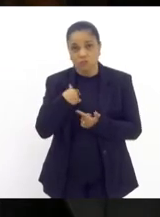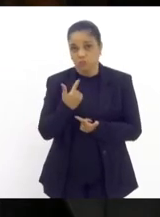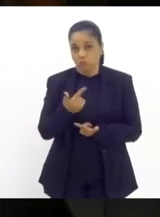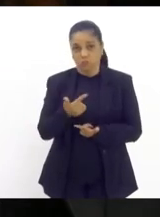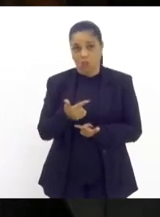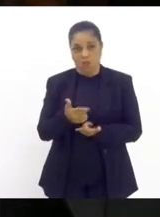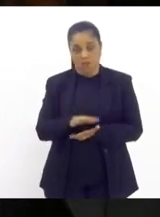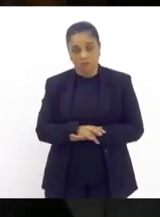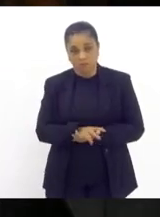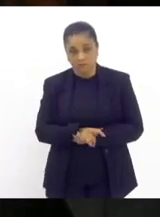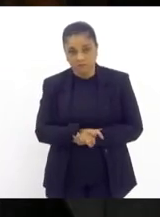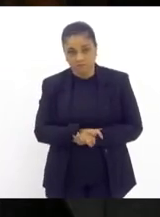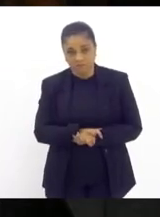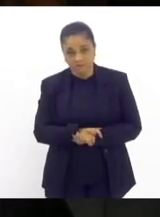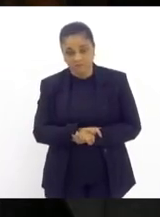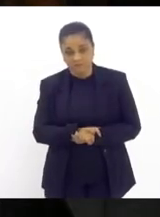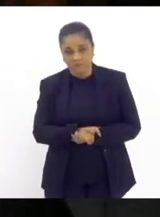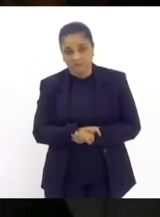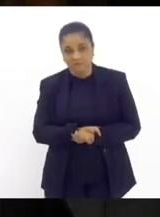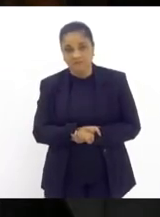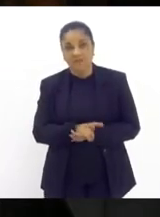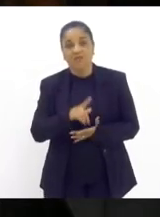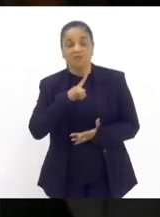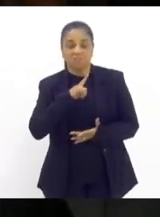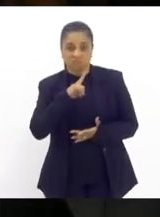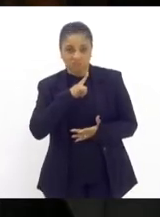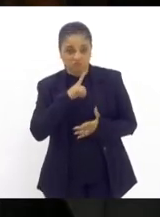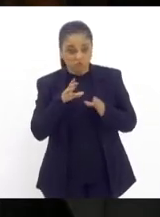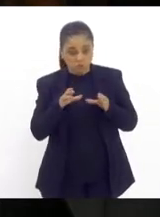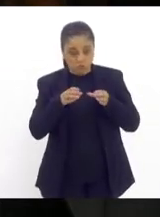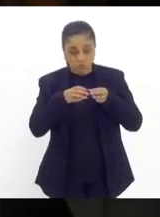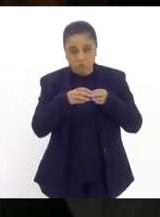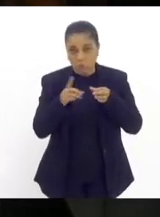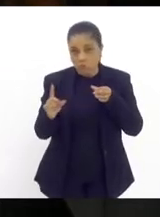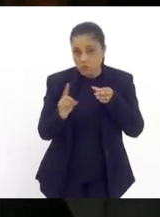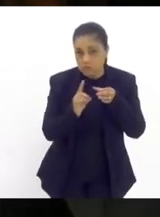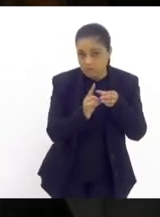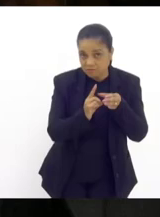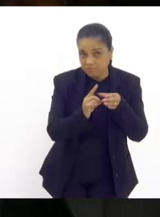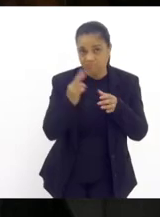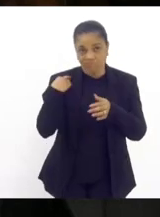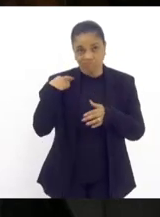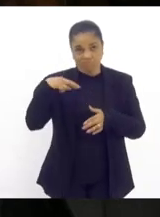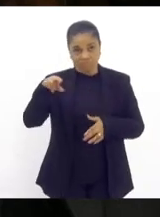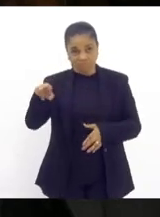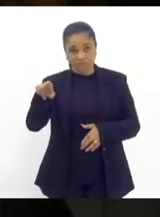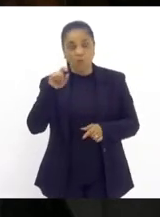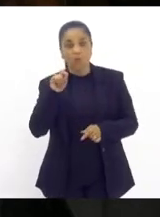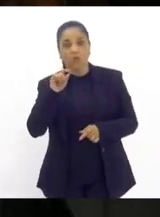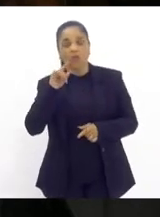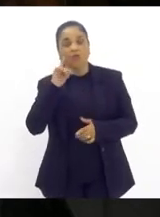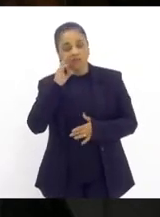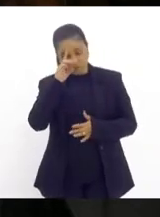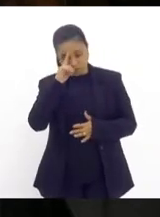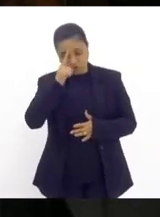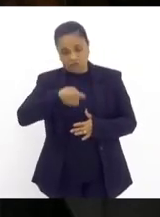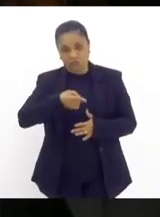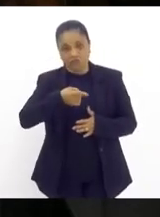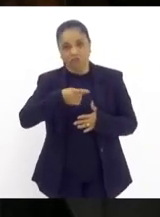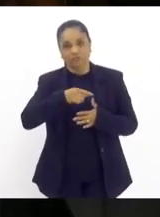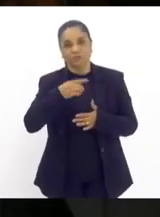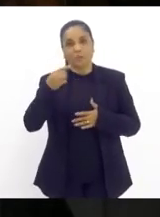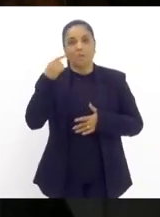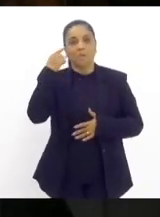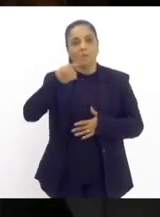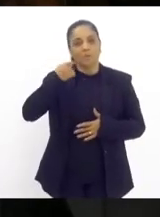e muitas vezes os conselheiros são de indicação política e